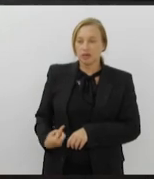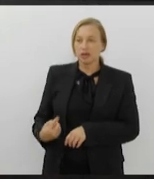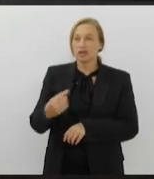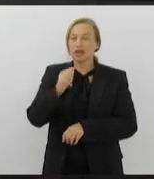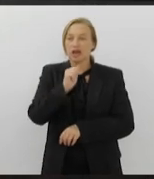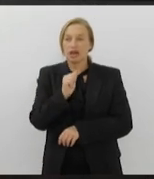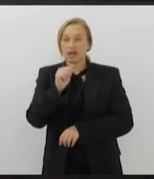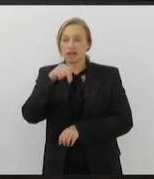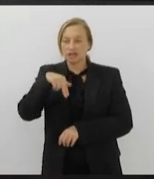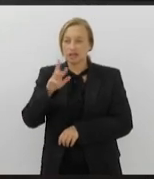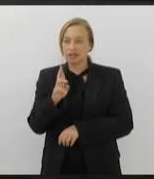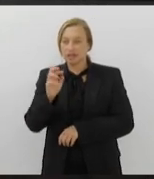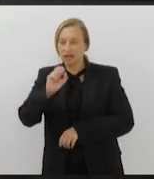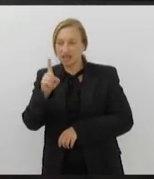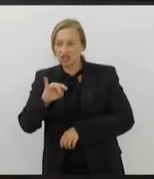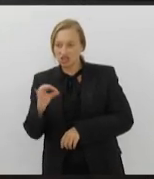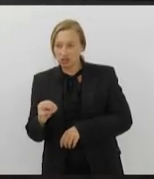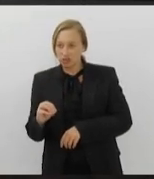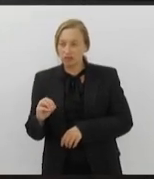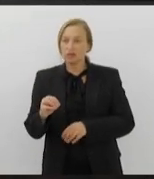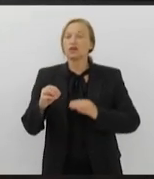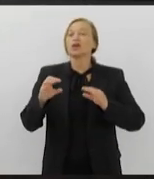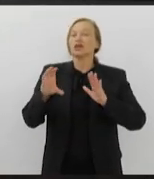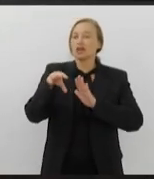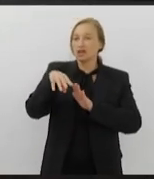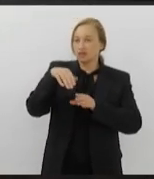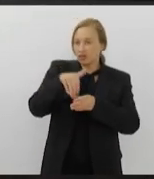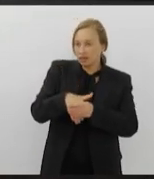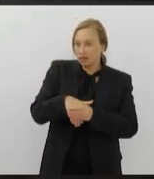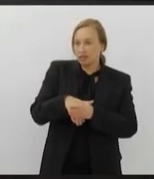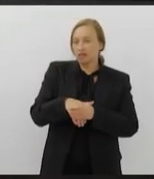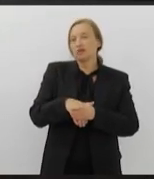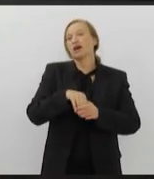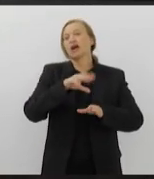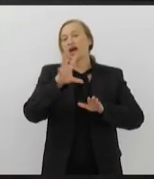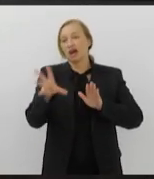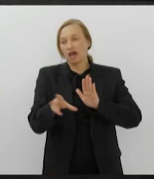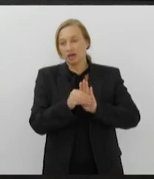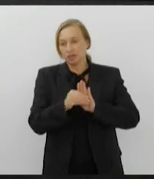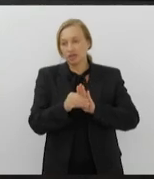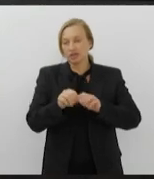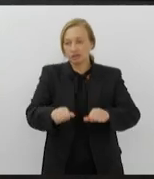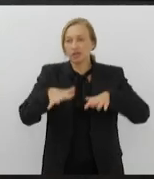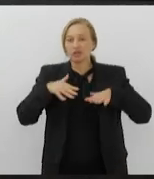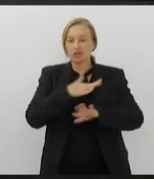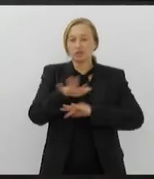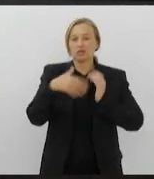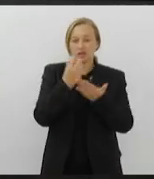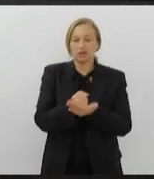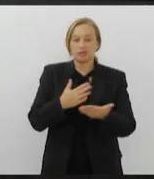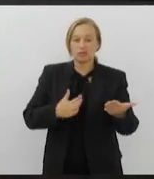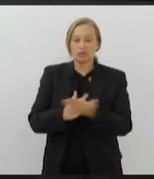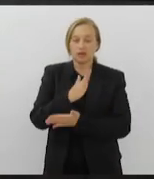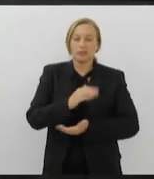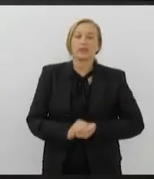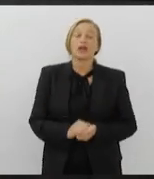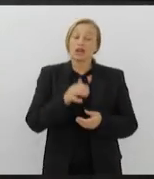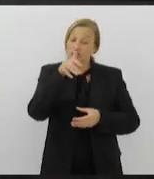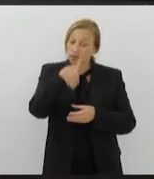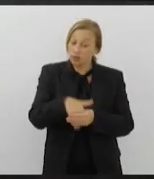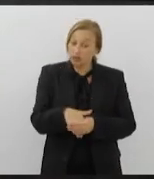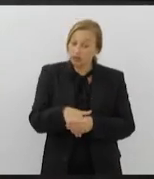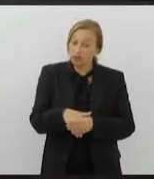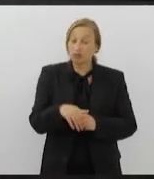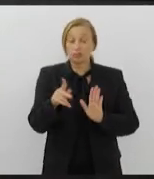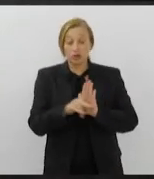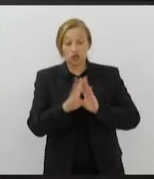Siciliano. Em votação, a emenda de plenário com parecer favorável. Senhores que aprovam, permaneçam como estão. Aprovado. Em votação, o